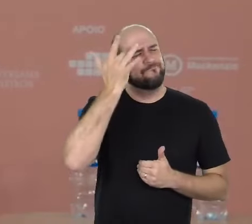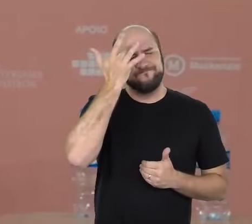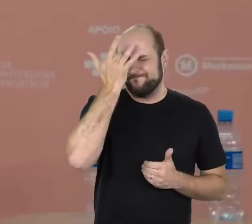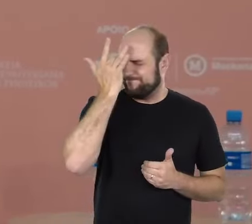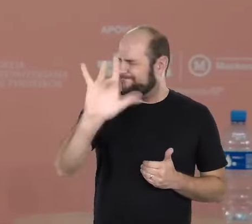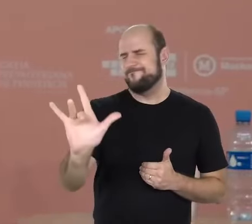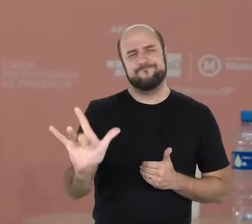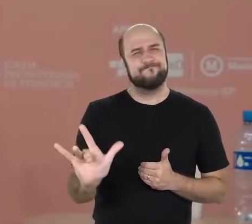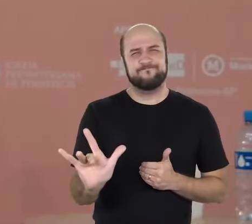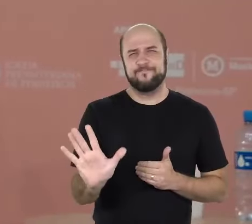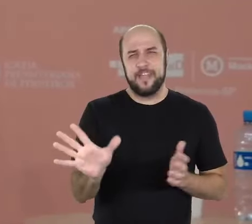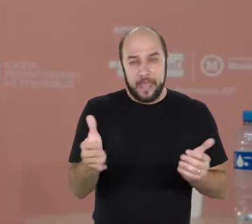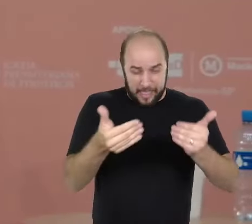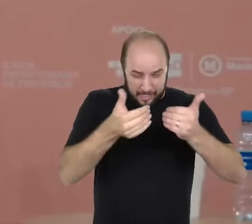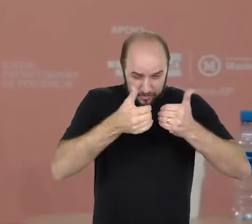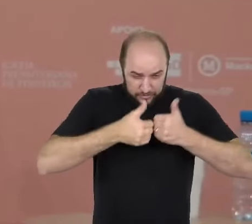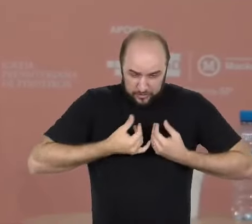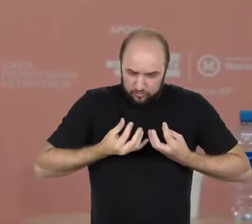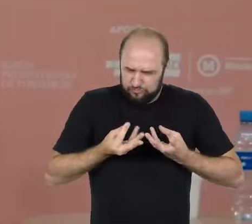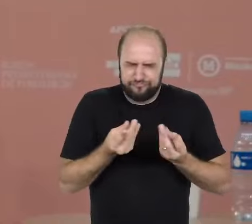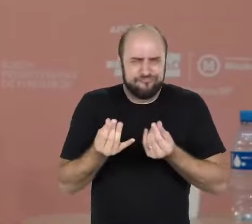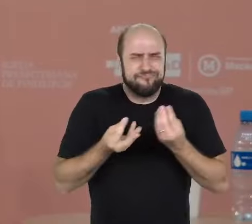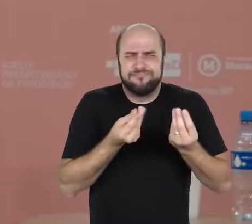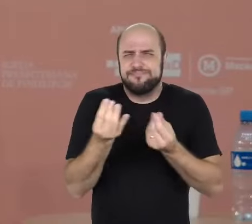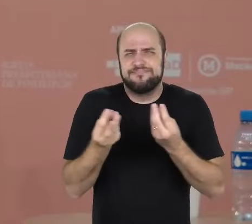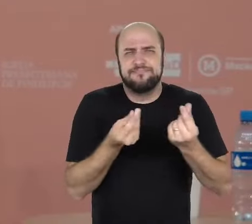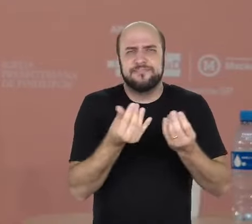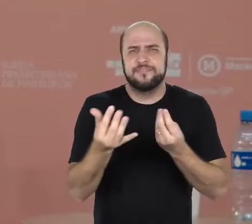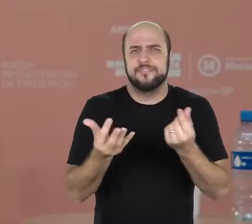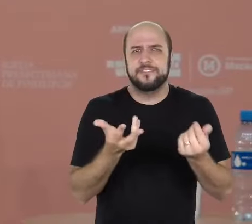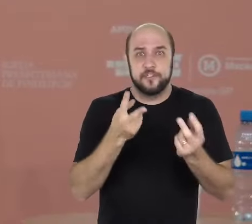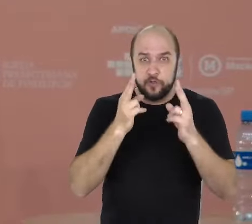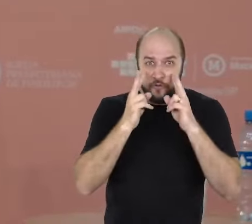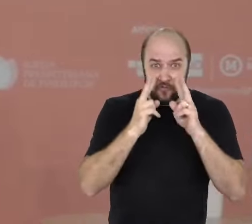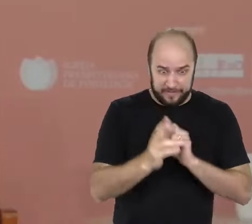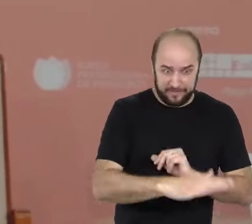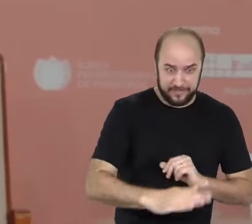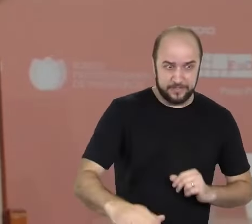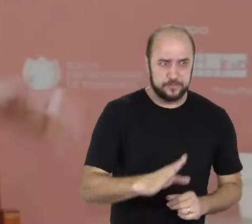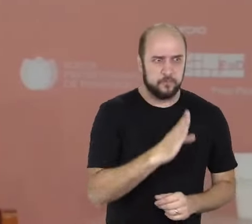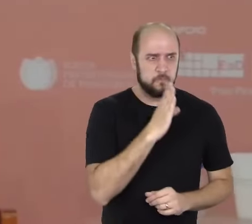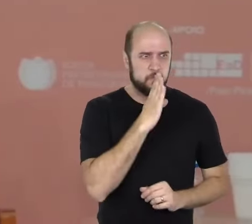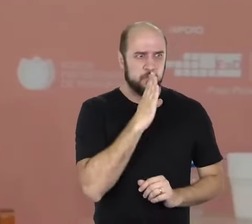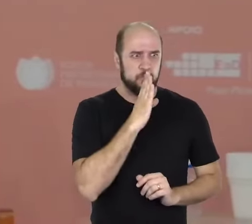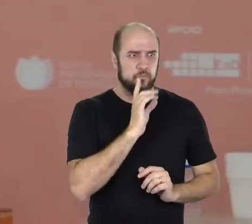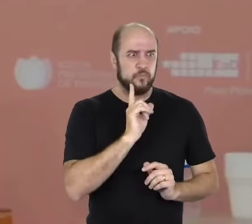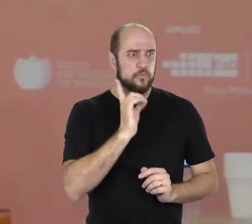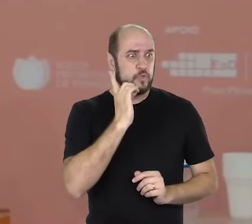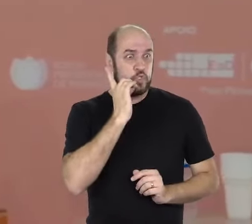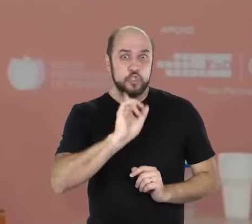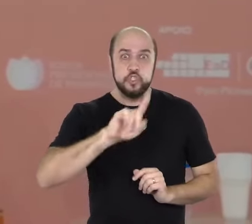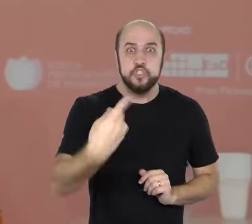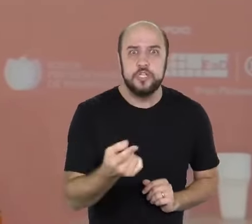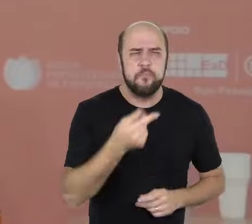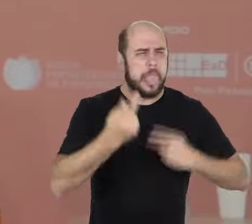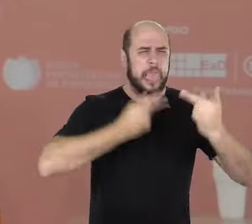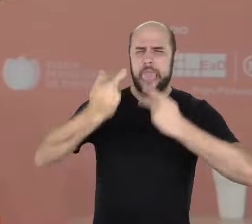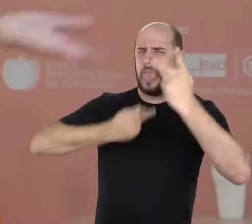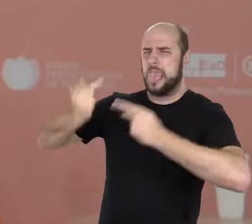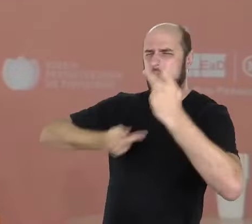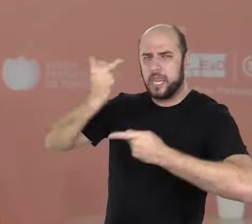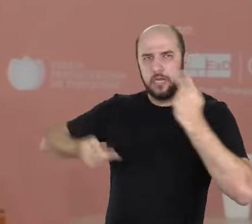Nada. O autismo é muito fluido, né? Você olha para uma criança que não fala, no outro dia está falando. E